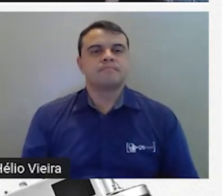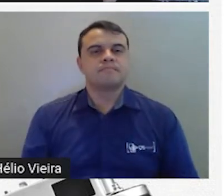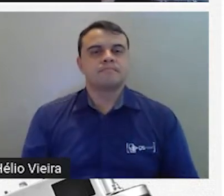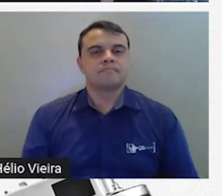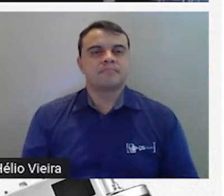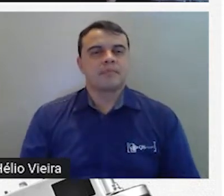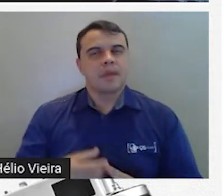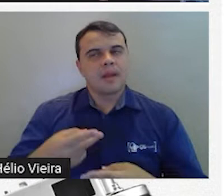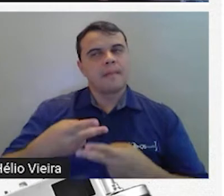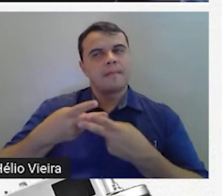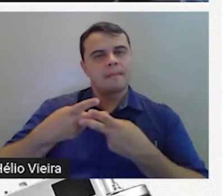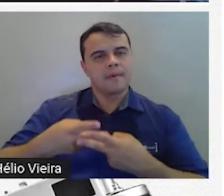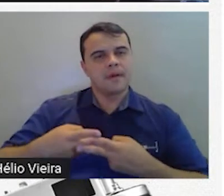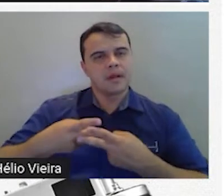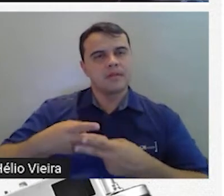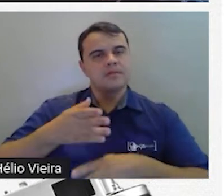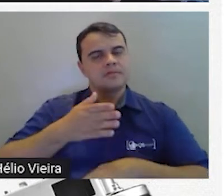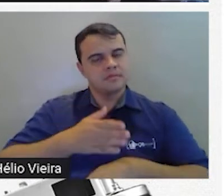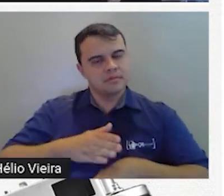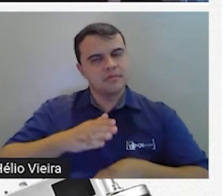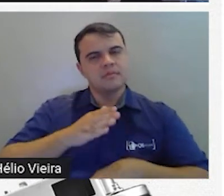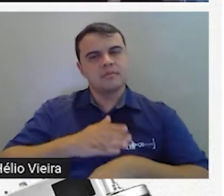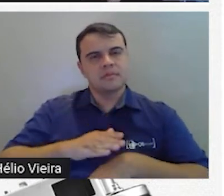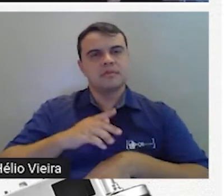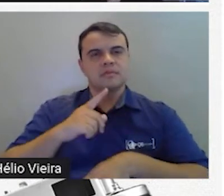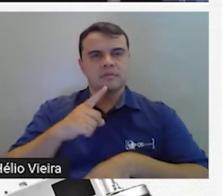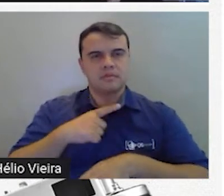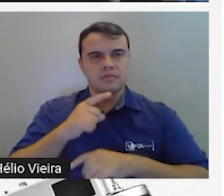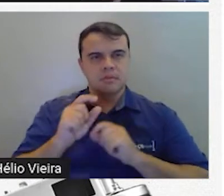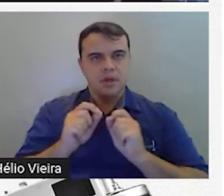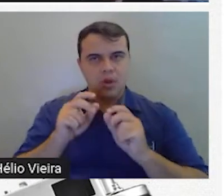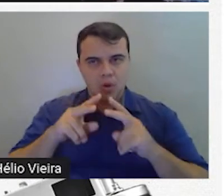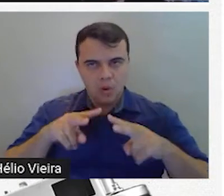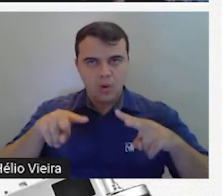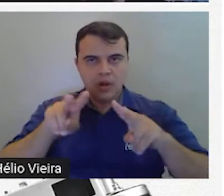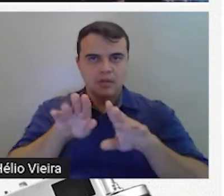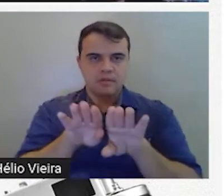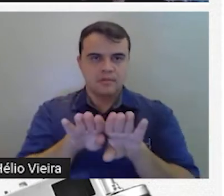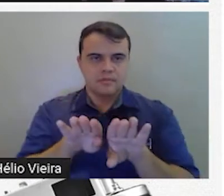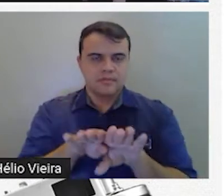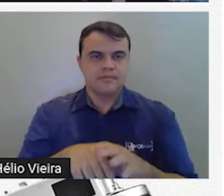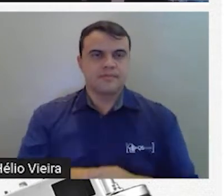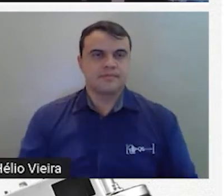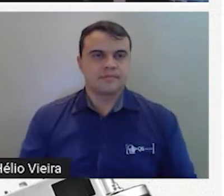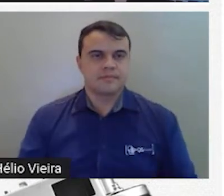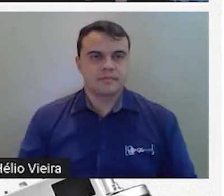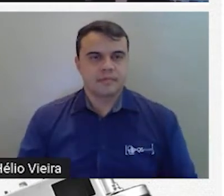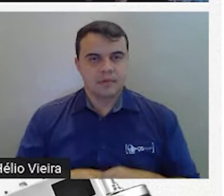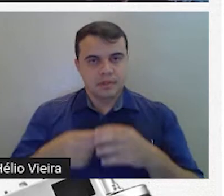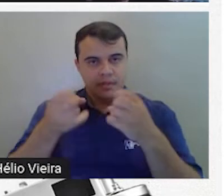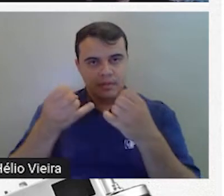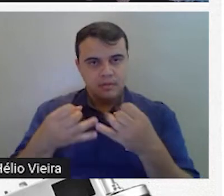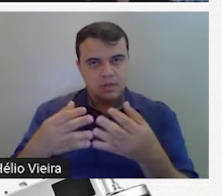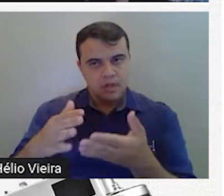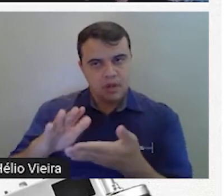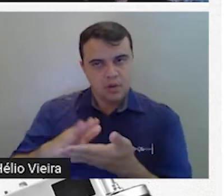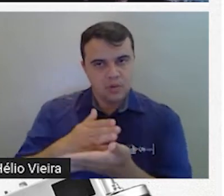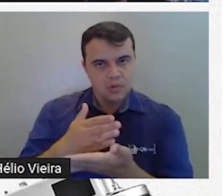ter paciência e exercitar um pouquinho o olhar também. Então, aqui eu vou passar por alguns